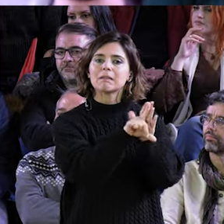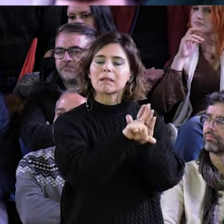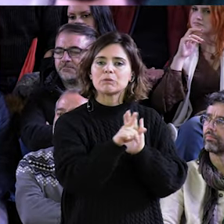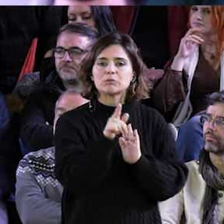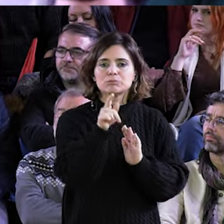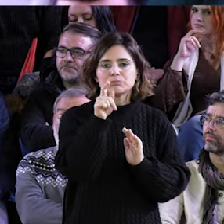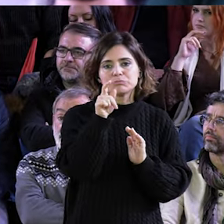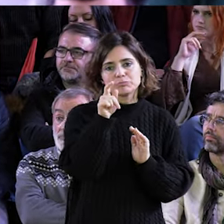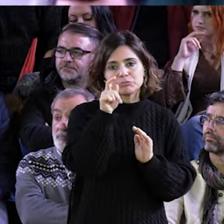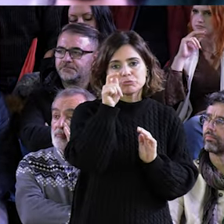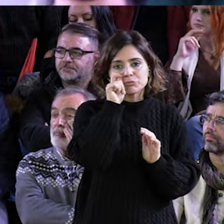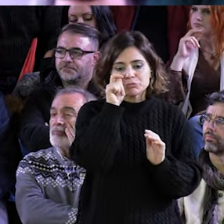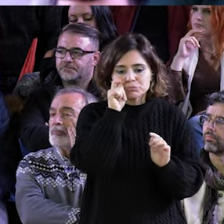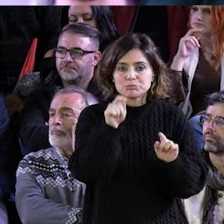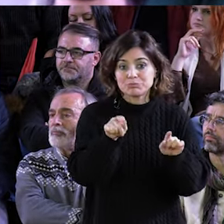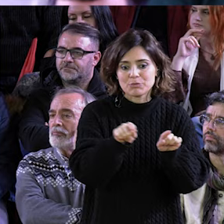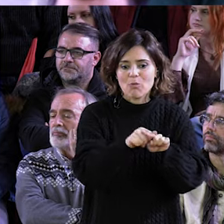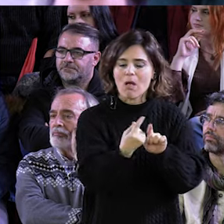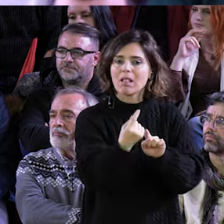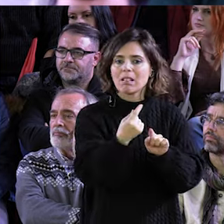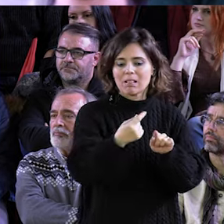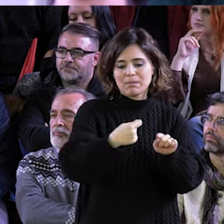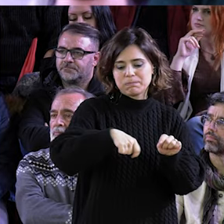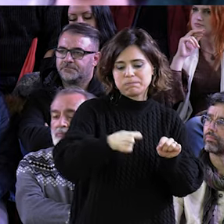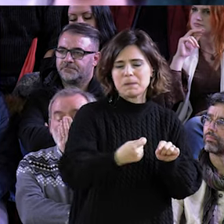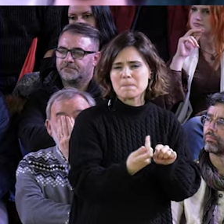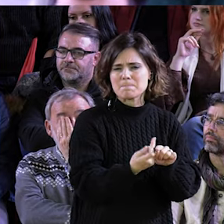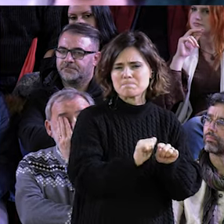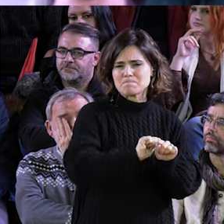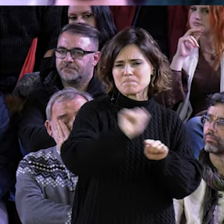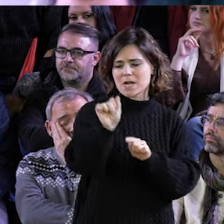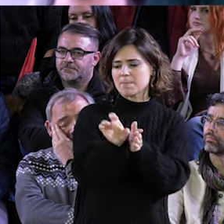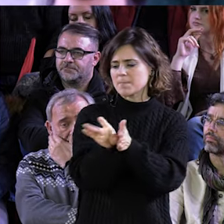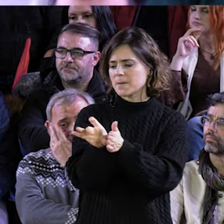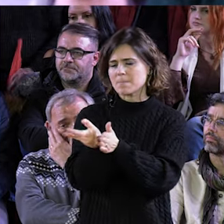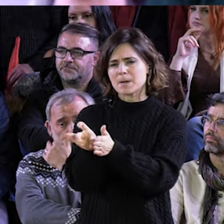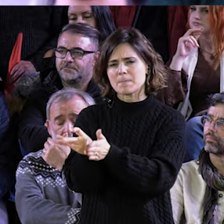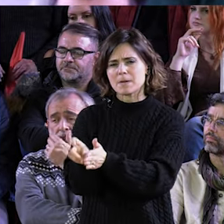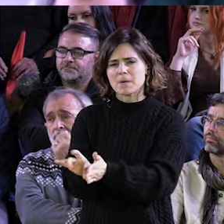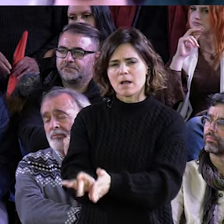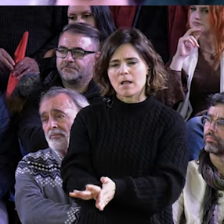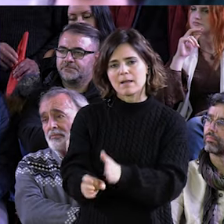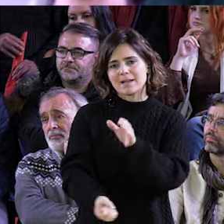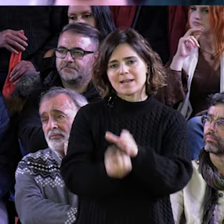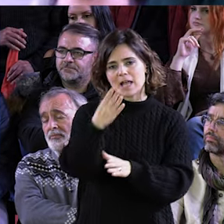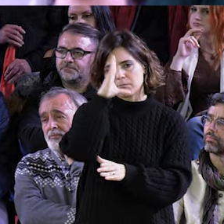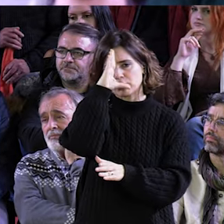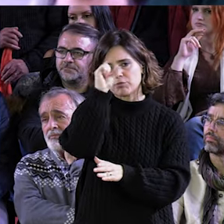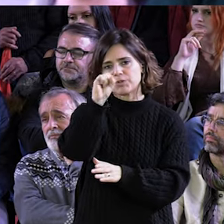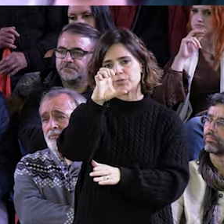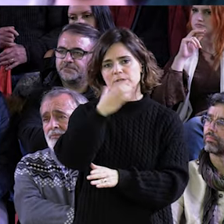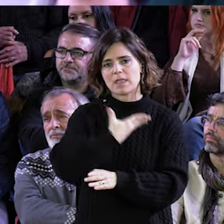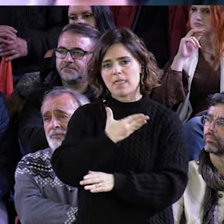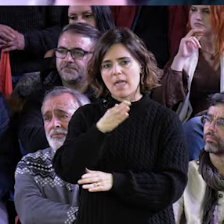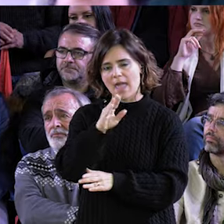das Rendas Altas e dos Despejos, criada pelo governo do PSD e CDS, e incompreensivelmente mantida em vigor